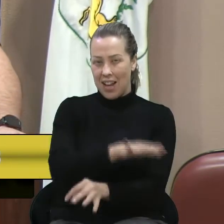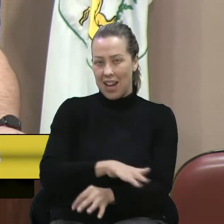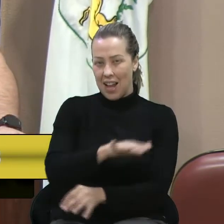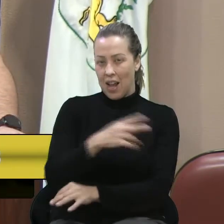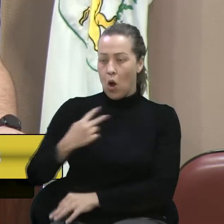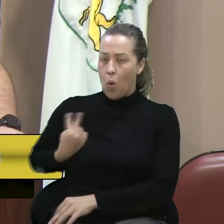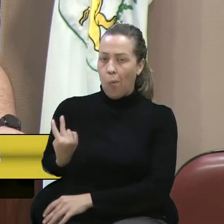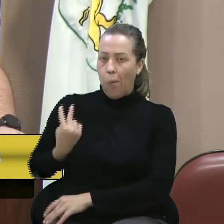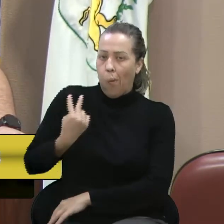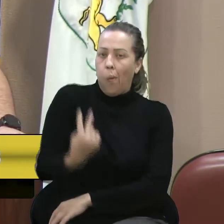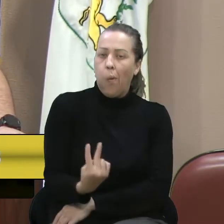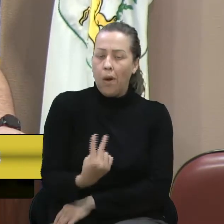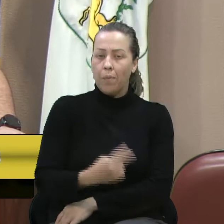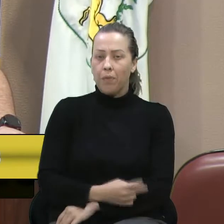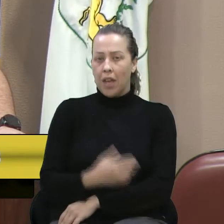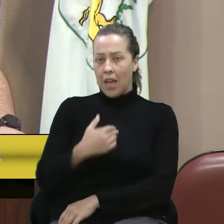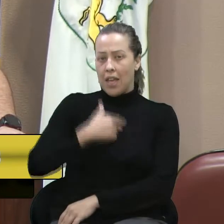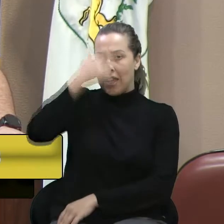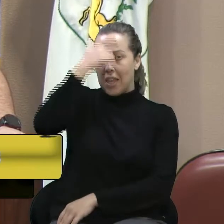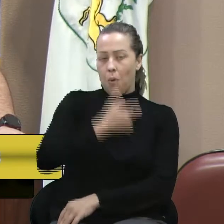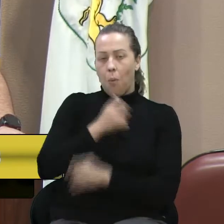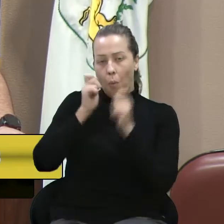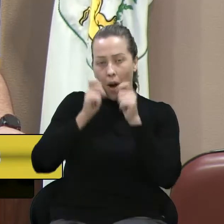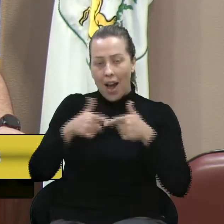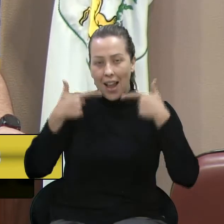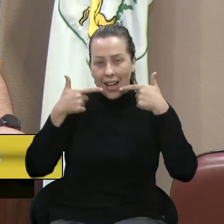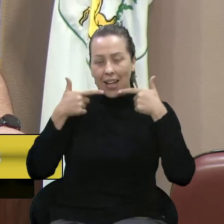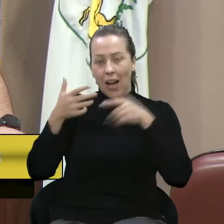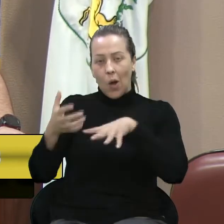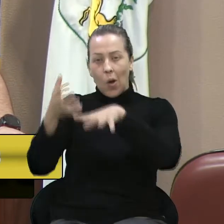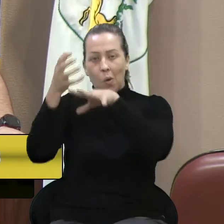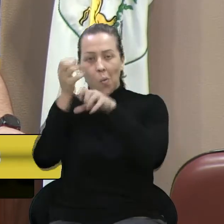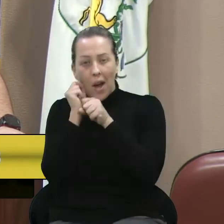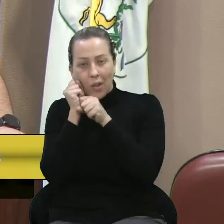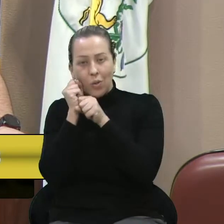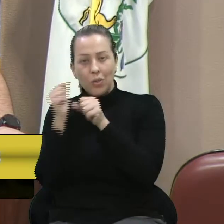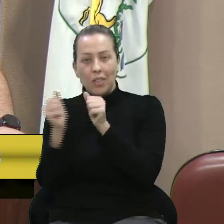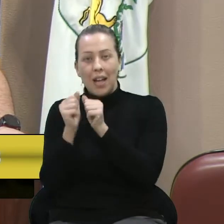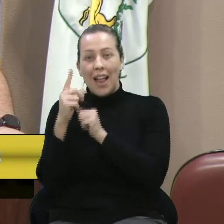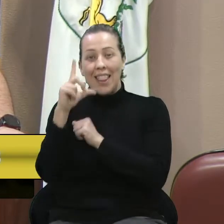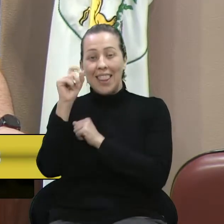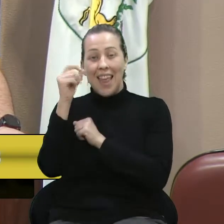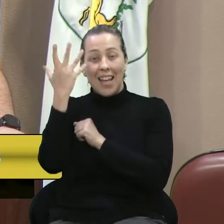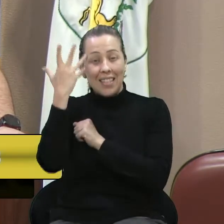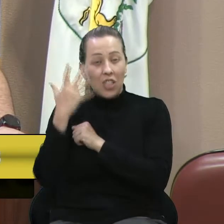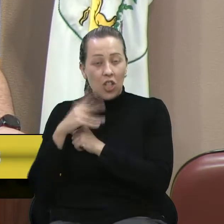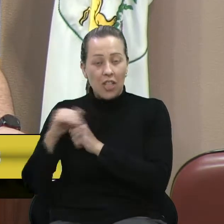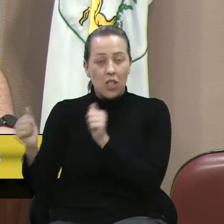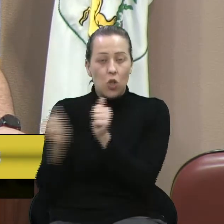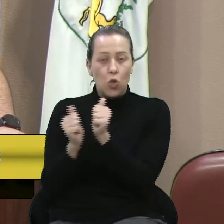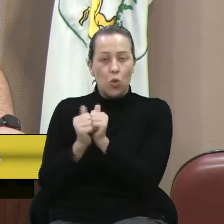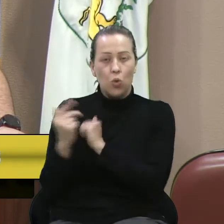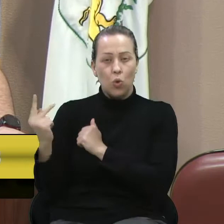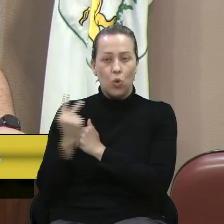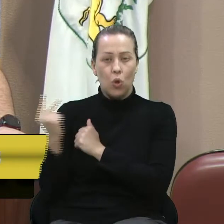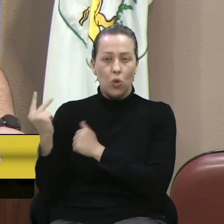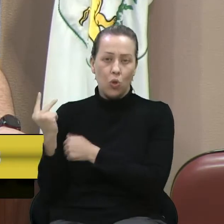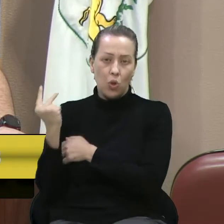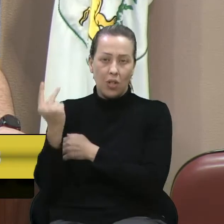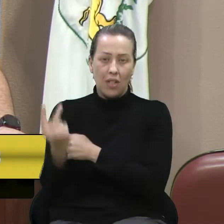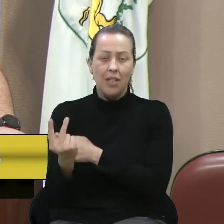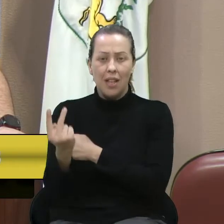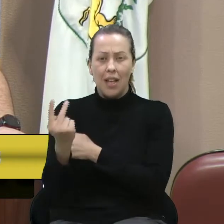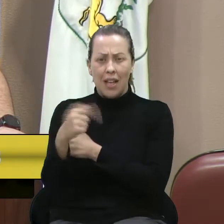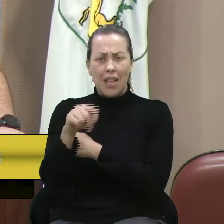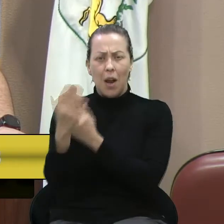vereador Renato, e eu tive a alegria de ficar no mesmo quarto que o Cancian por quase 10 dias. E posso lhe dizer que era